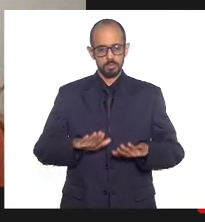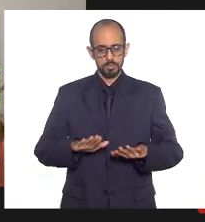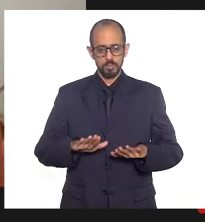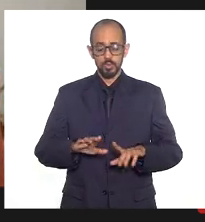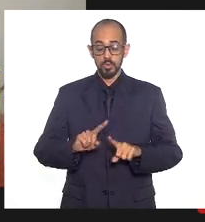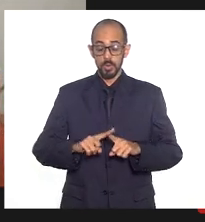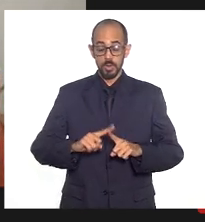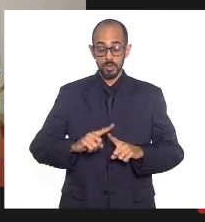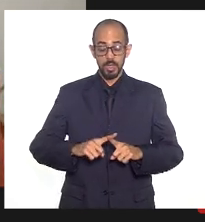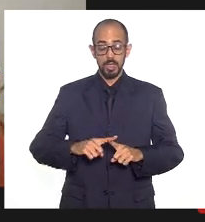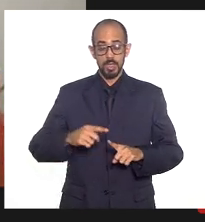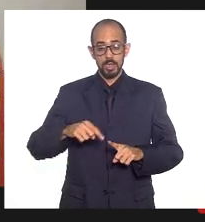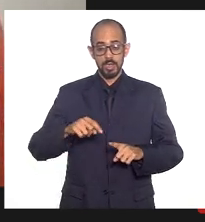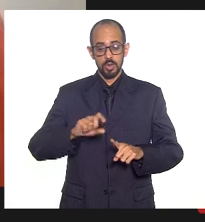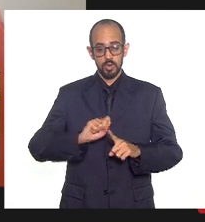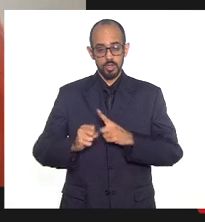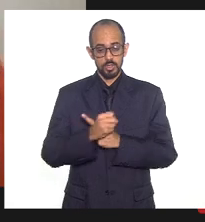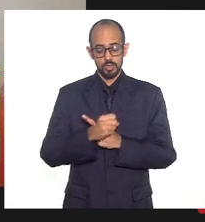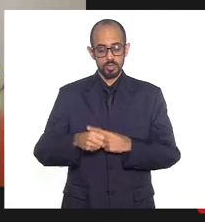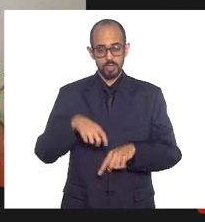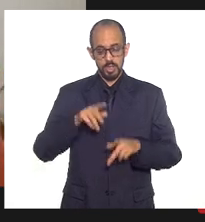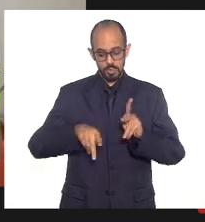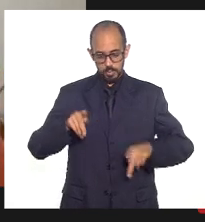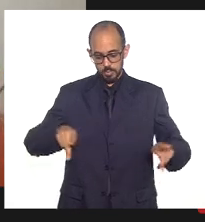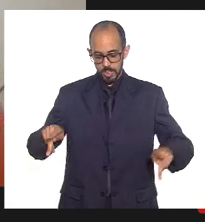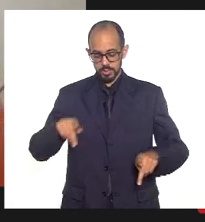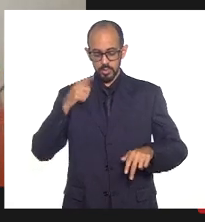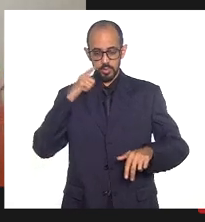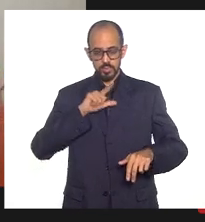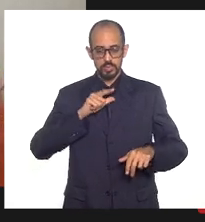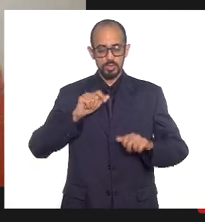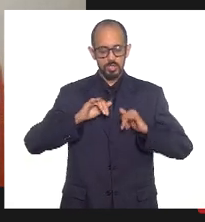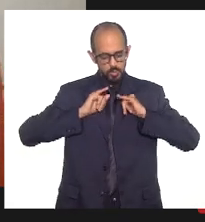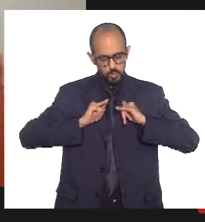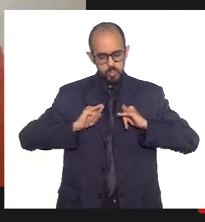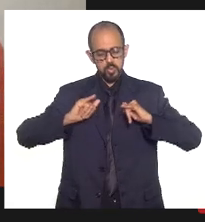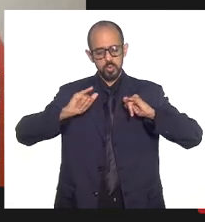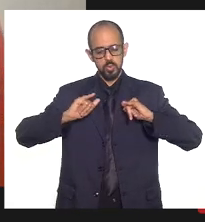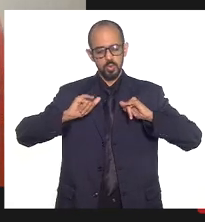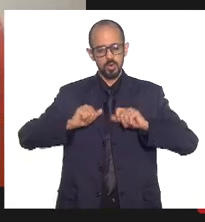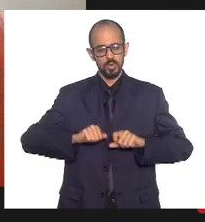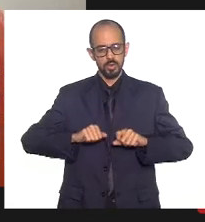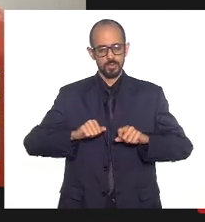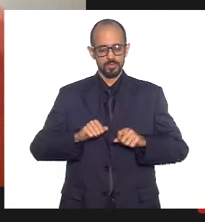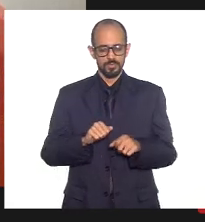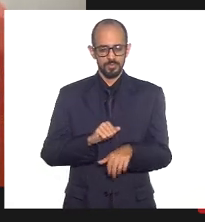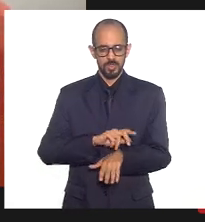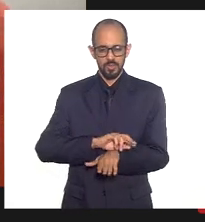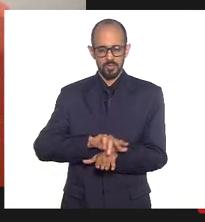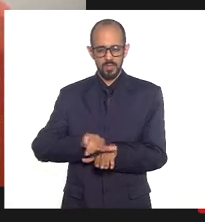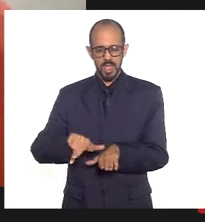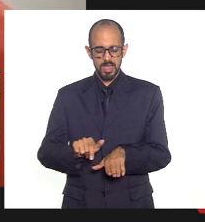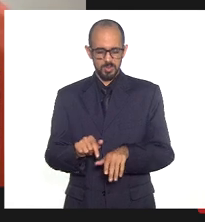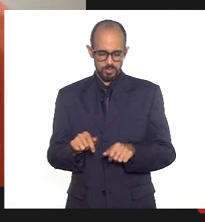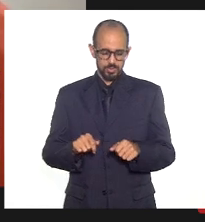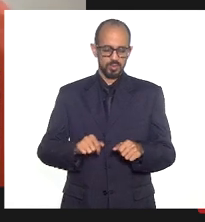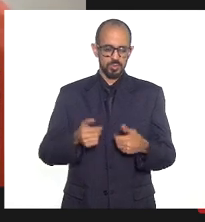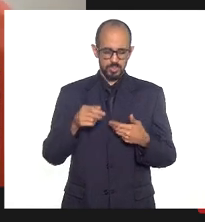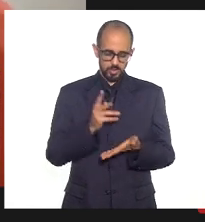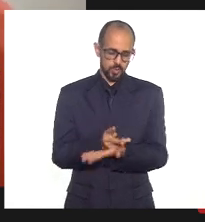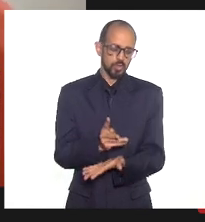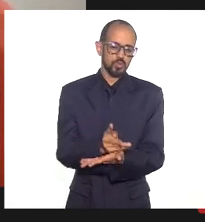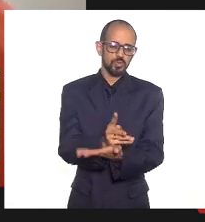sociedade a nossa população tenha voz e vez com diversidade. Um beijo grande a vocês, que sigamos aí em prol